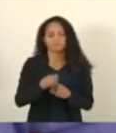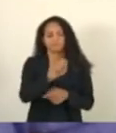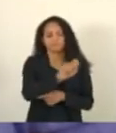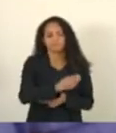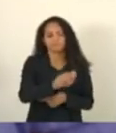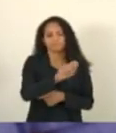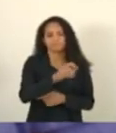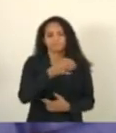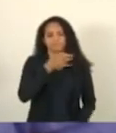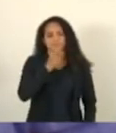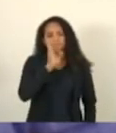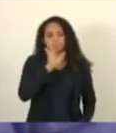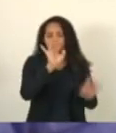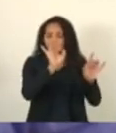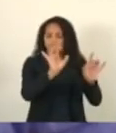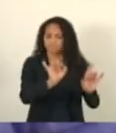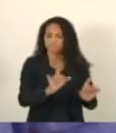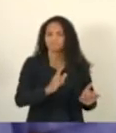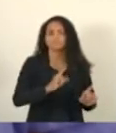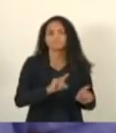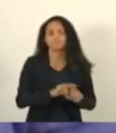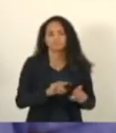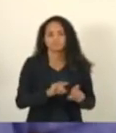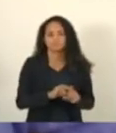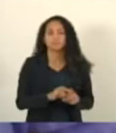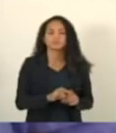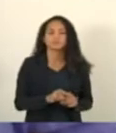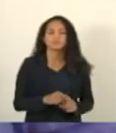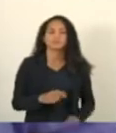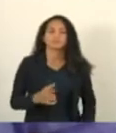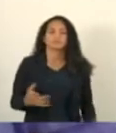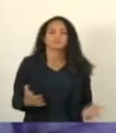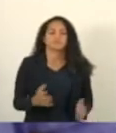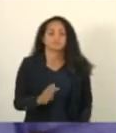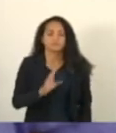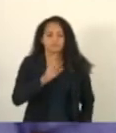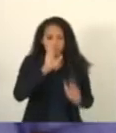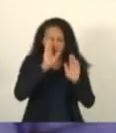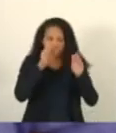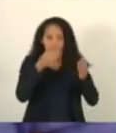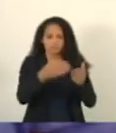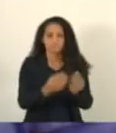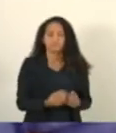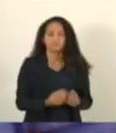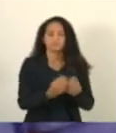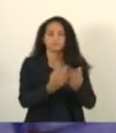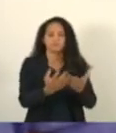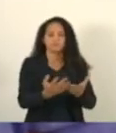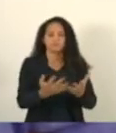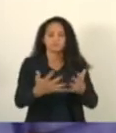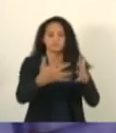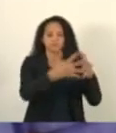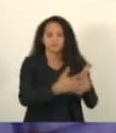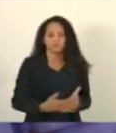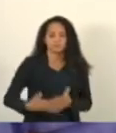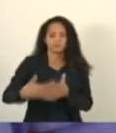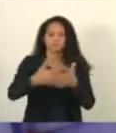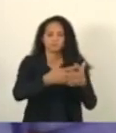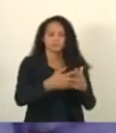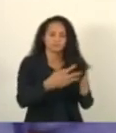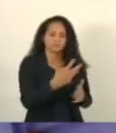de Cafés Especiais, estamos destinando um caminhão